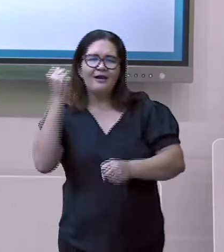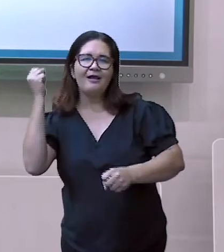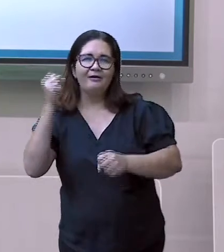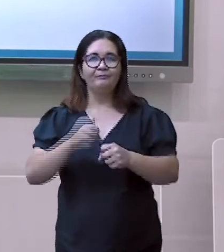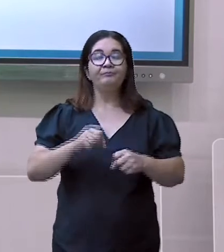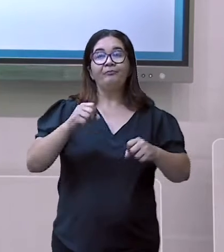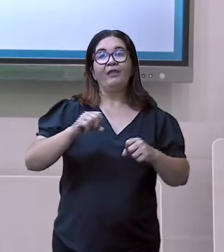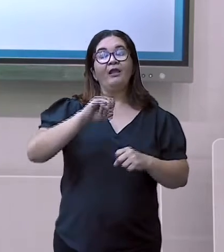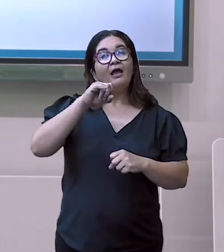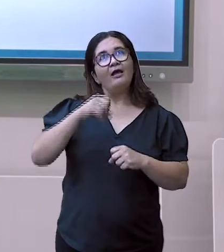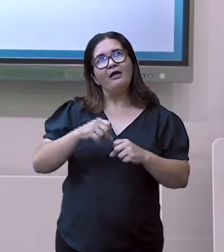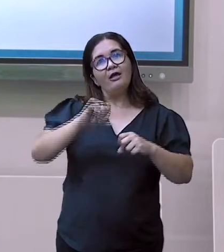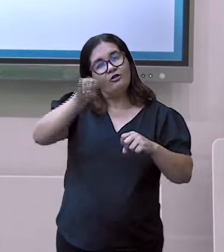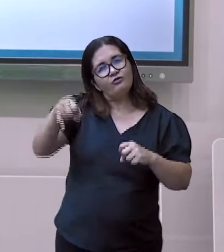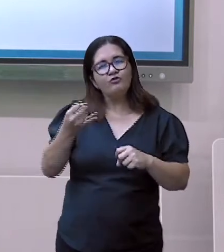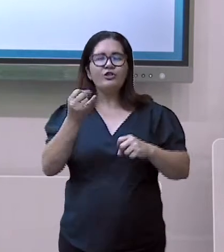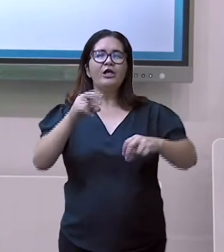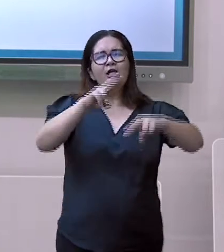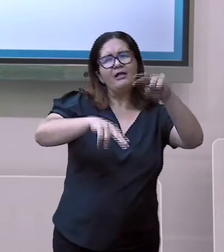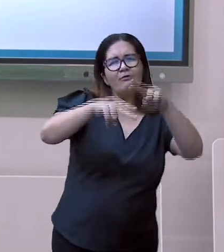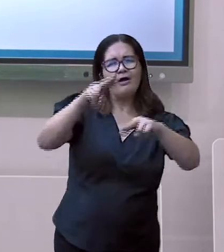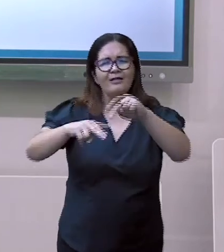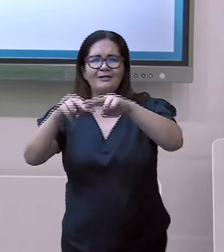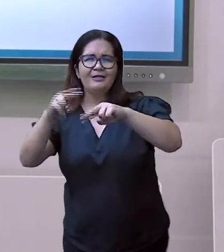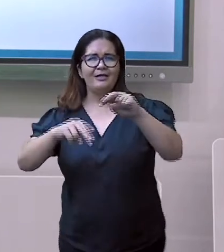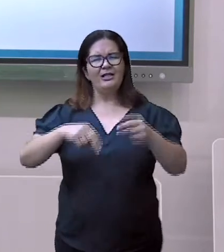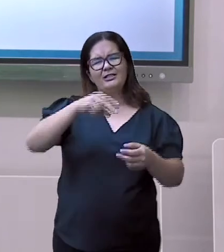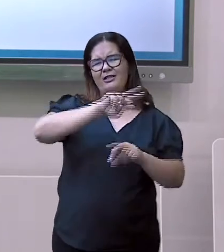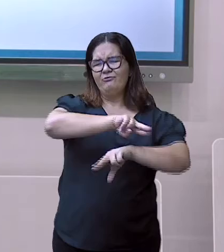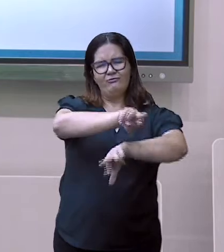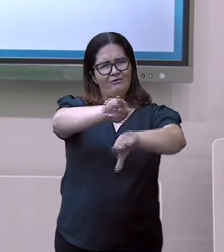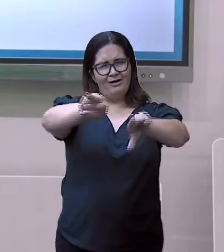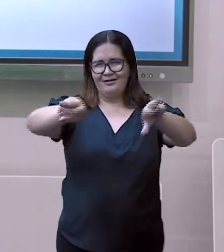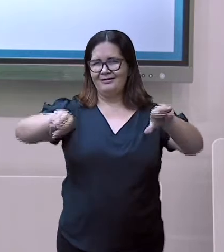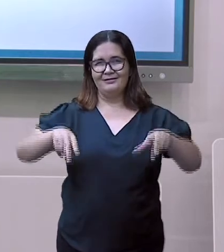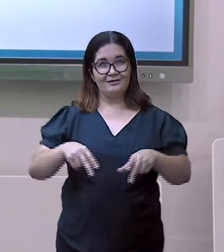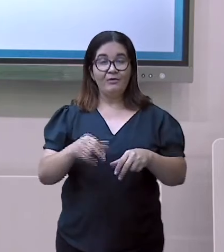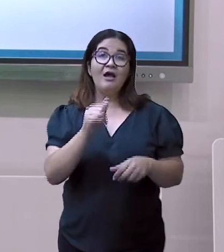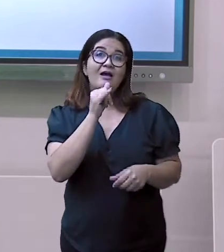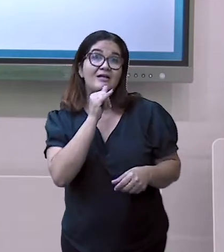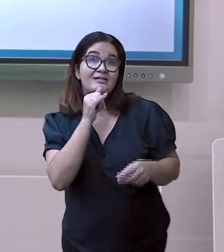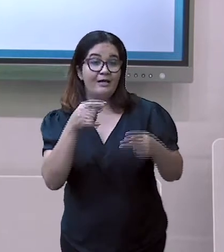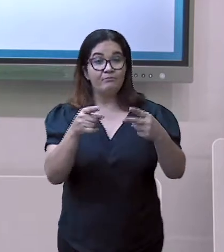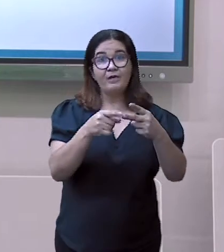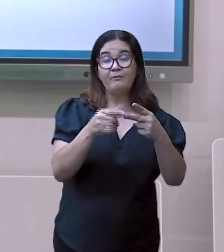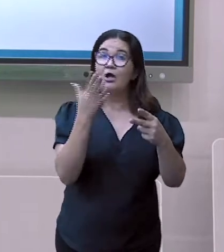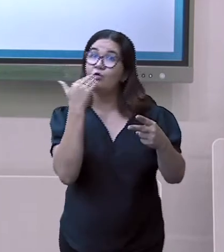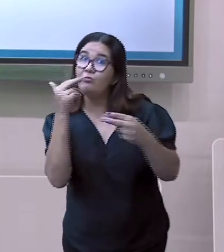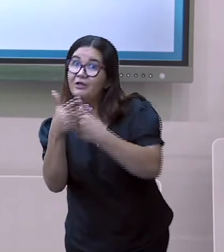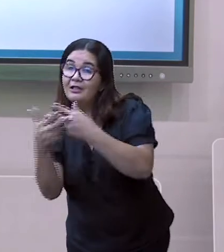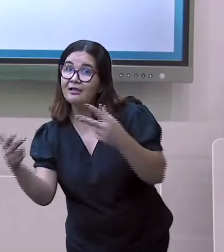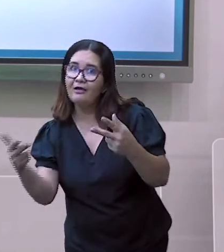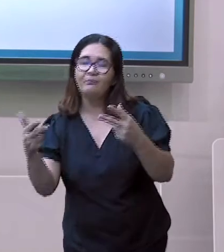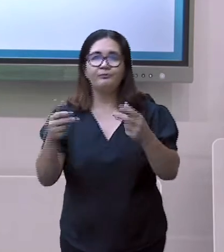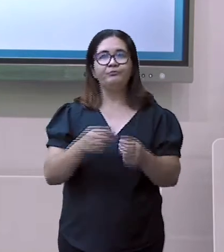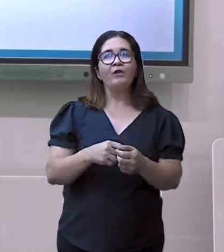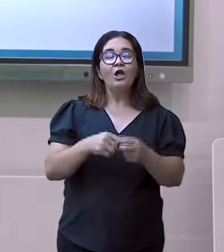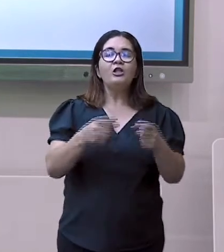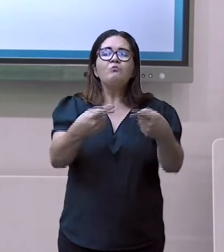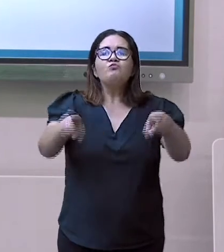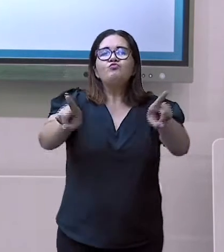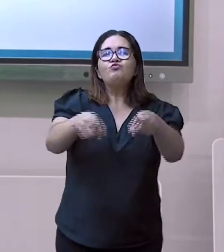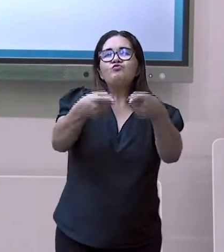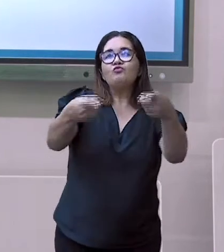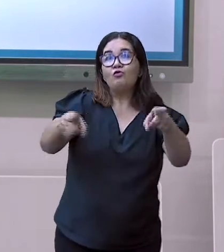roda, quadrilha e outras. Exemplo na comida, temos